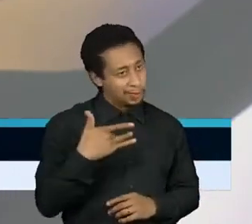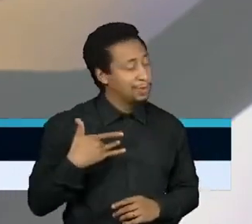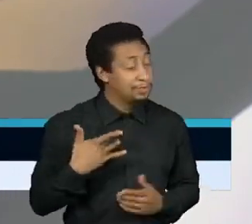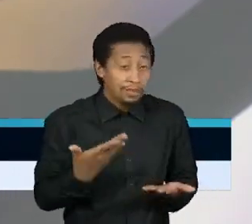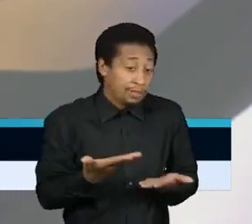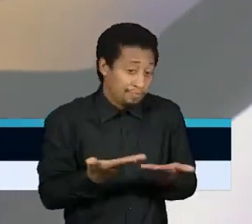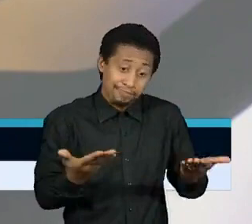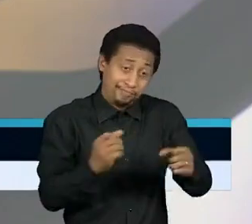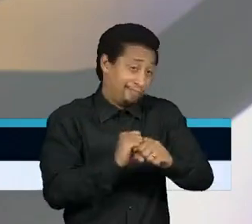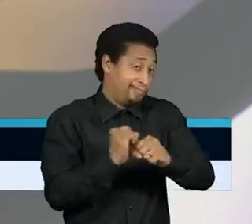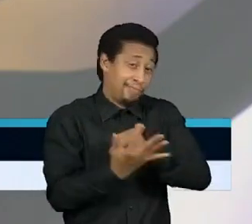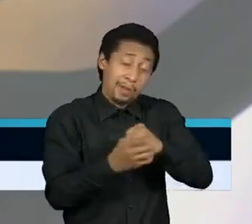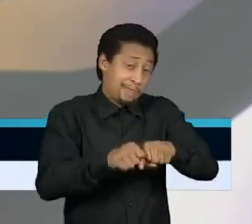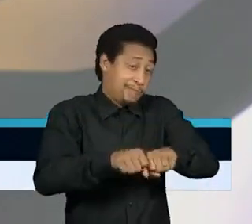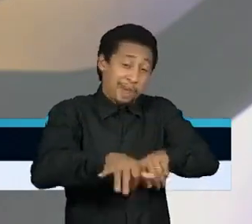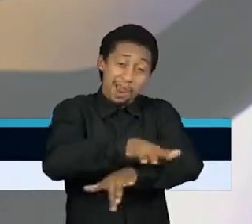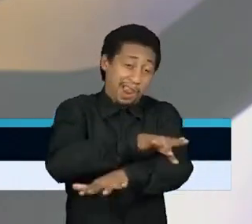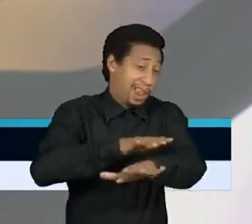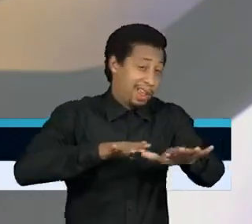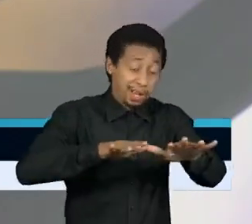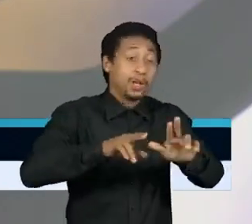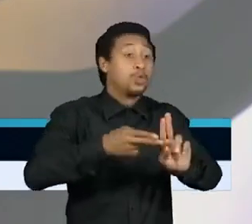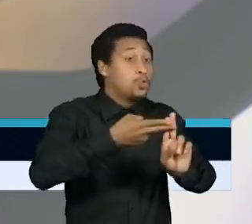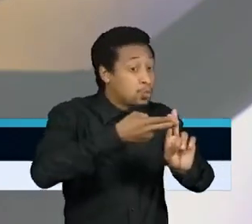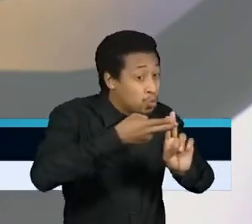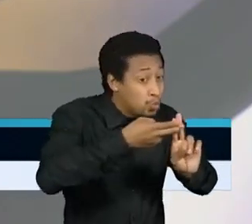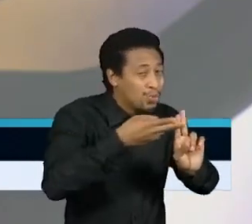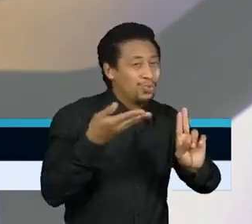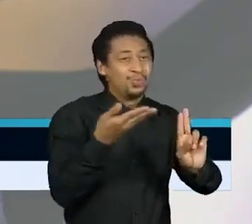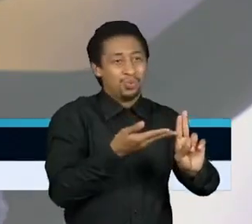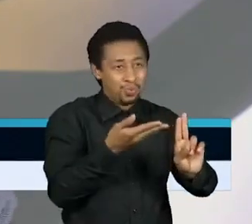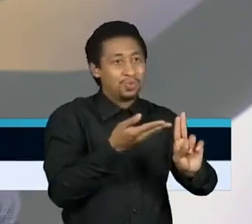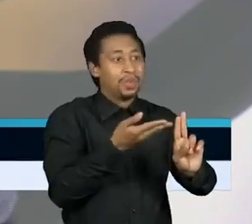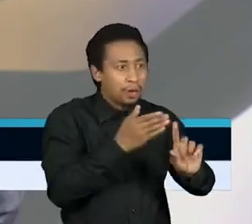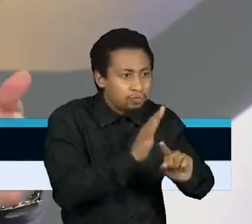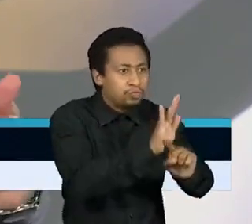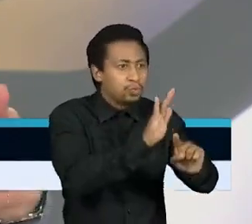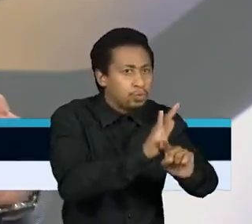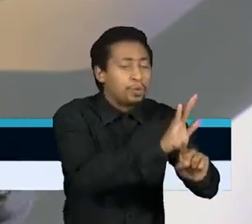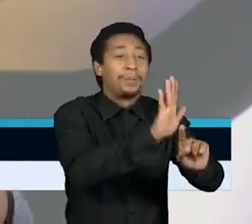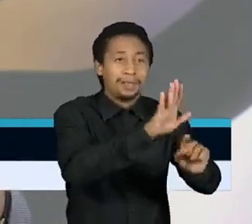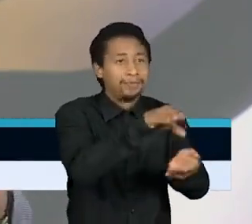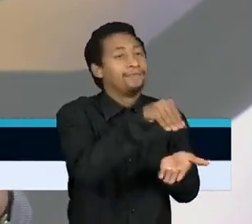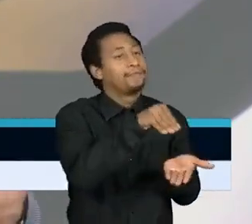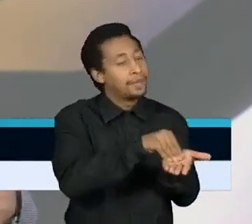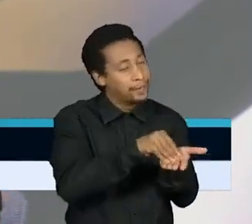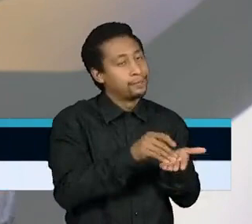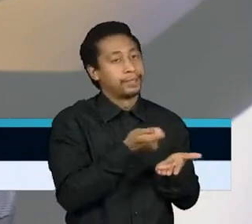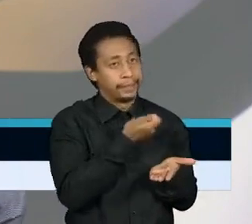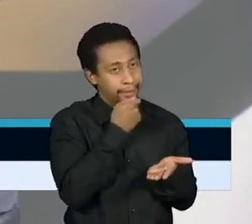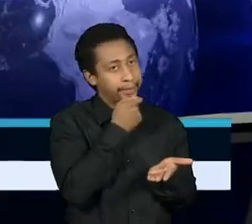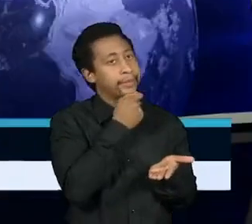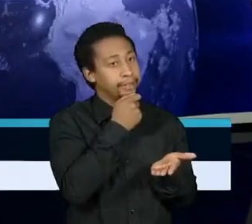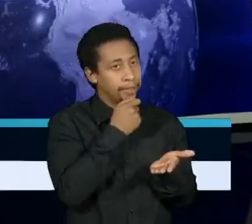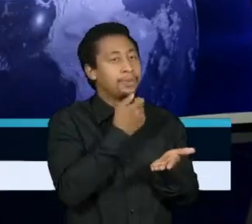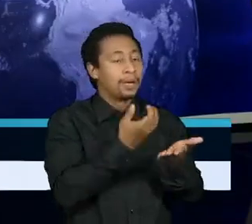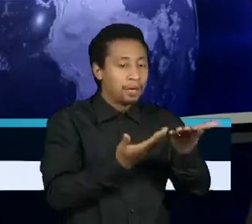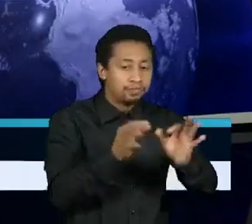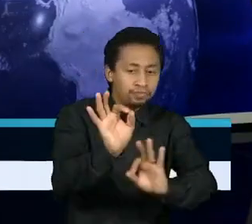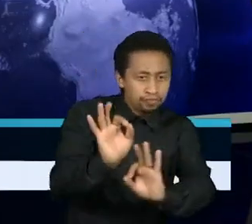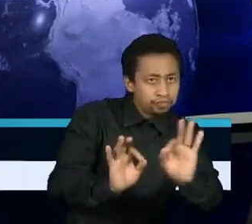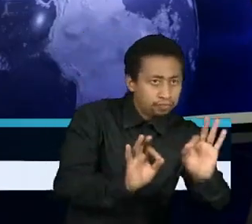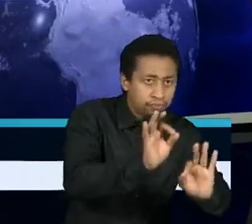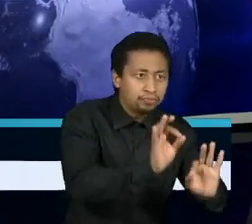questão toda do SUS e da falta de cuidados que nós estamos tendo para conseguir reequipar o SUS, para conseguir